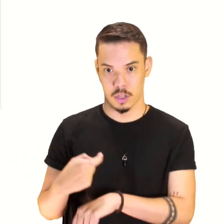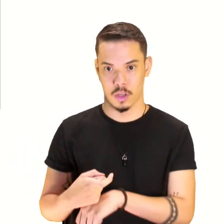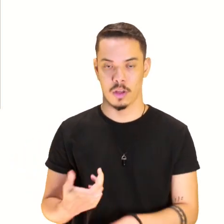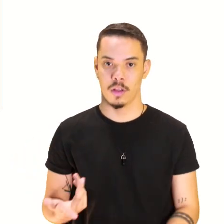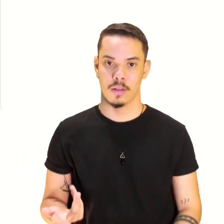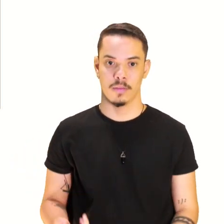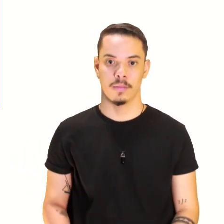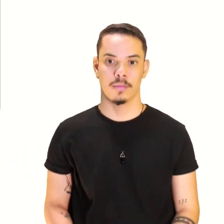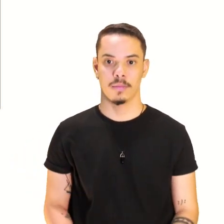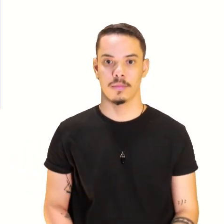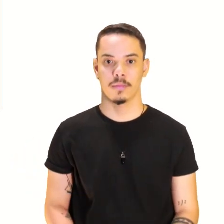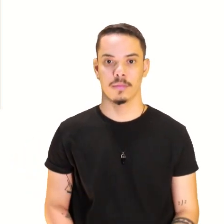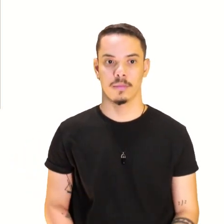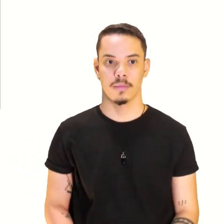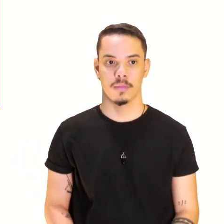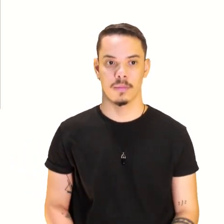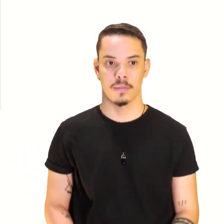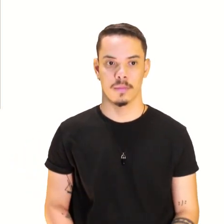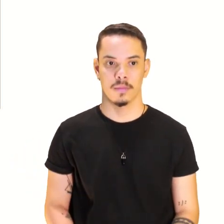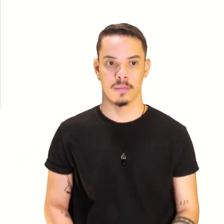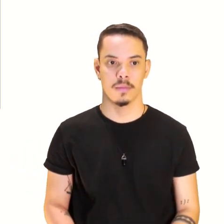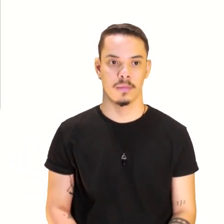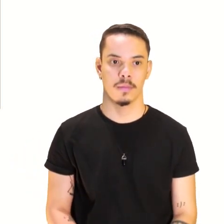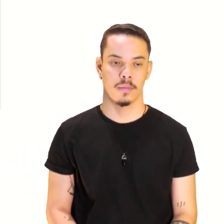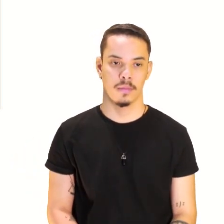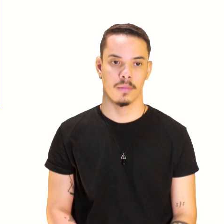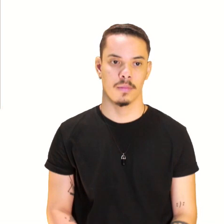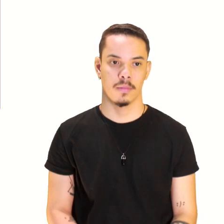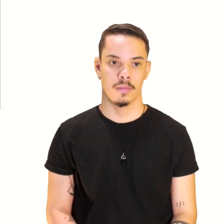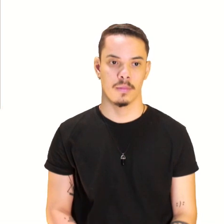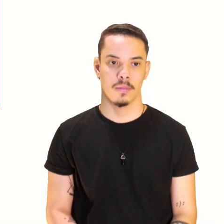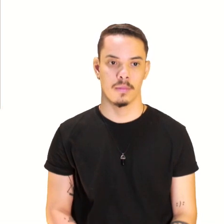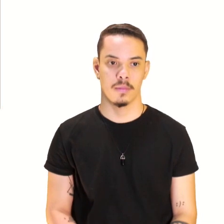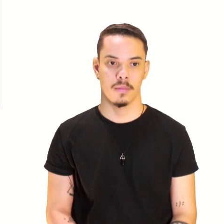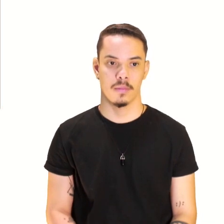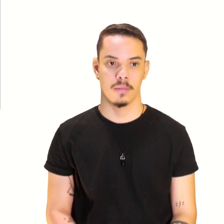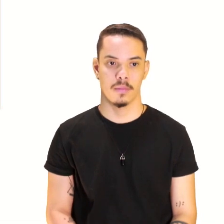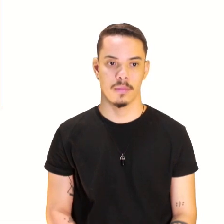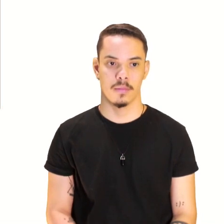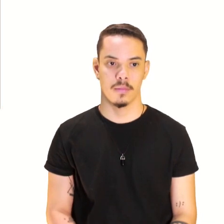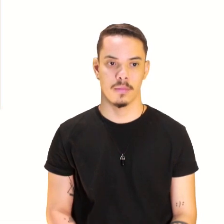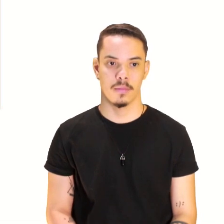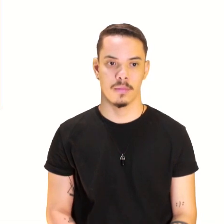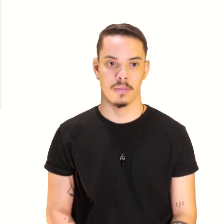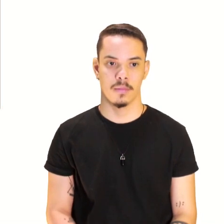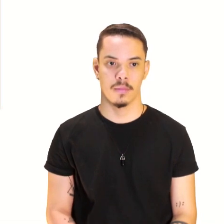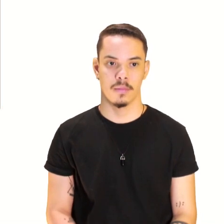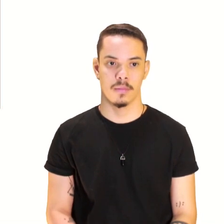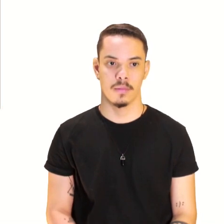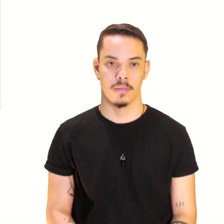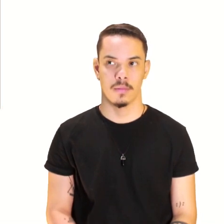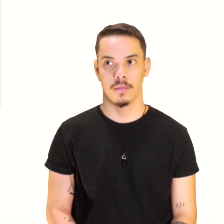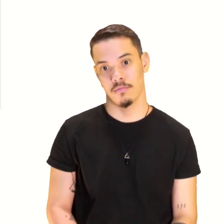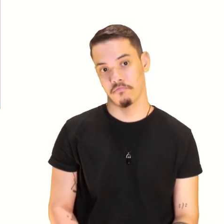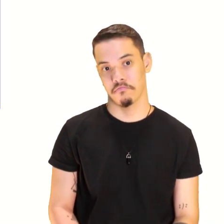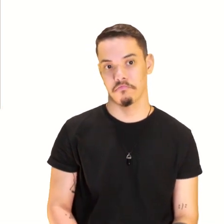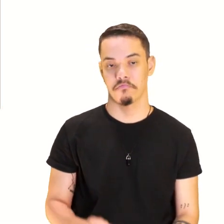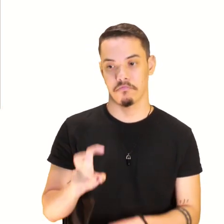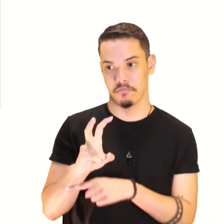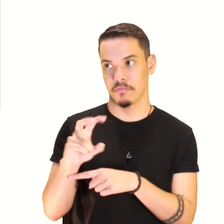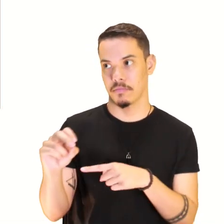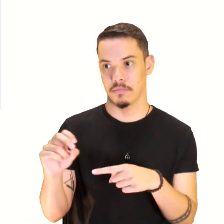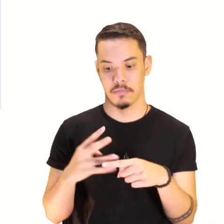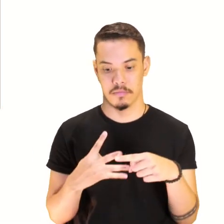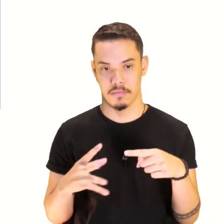uma divisão, razão? né? Uma Dá razão. para montar uma razão? 50 para 400? Ou 400 para 50 também. É porque aqui a gente consegue ver